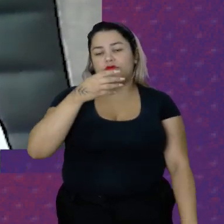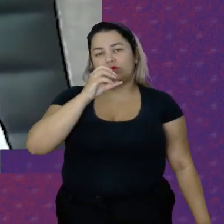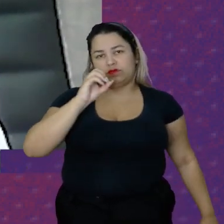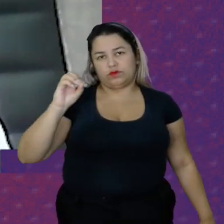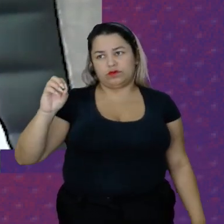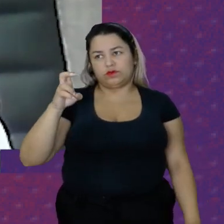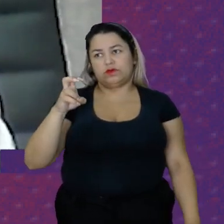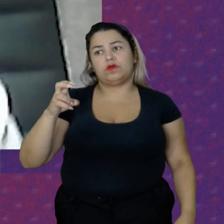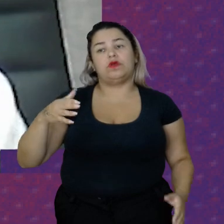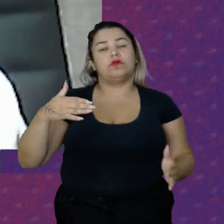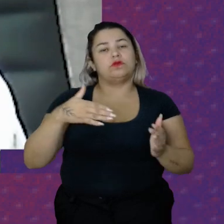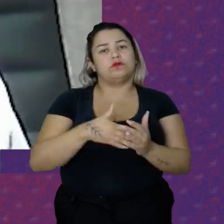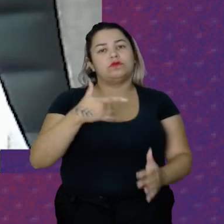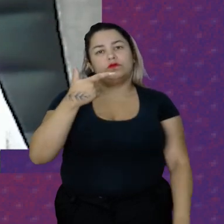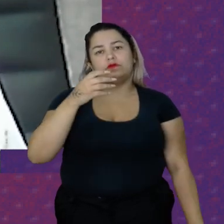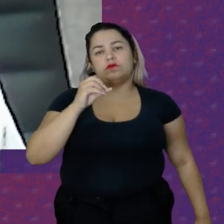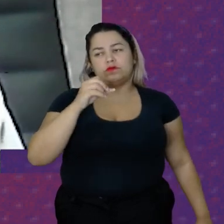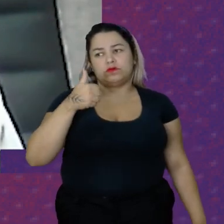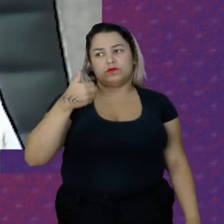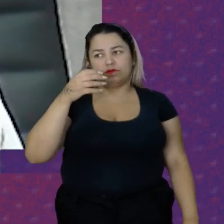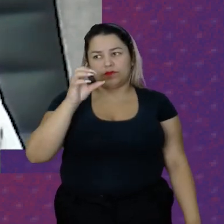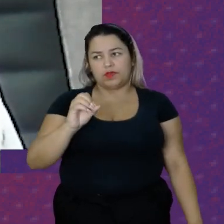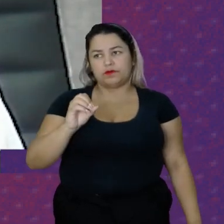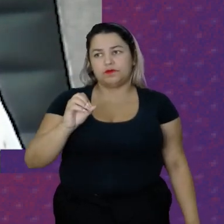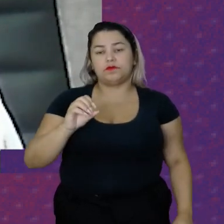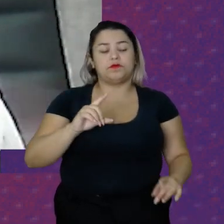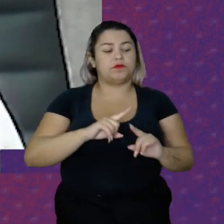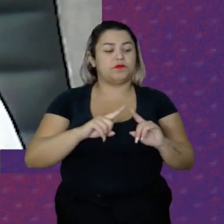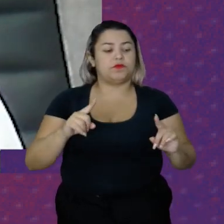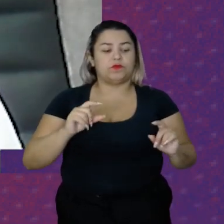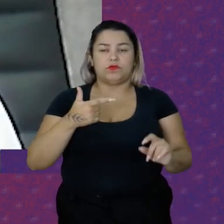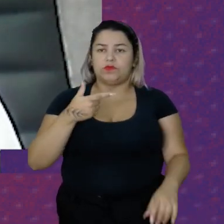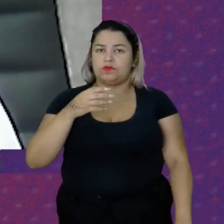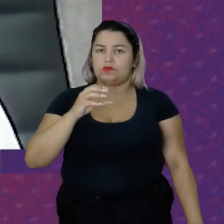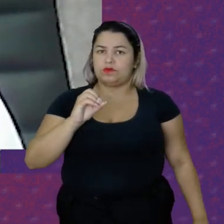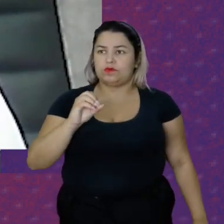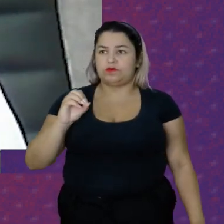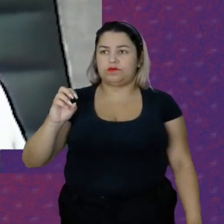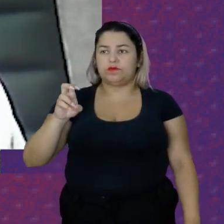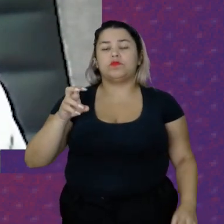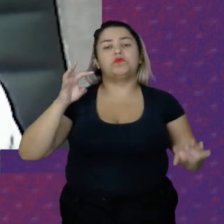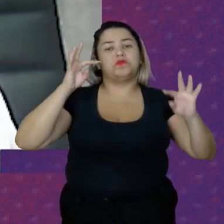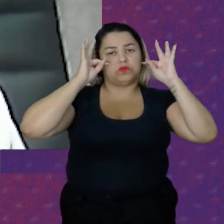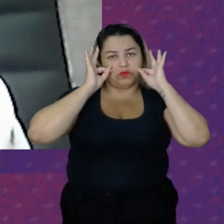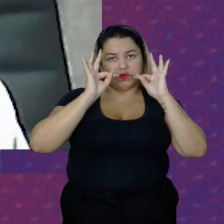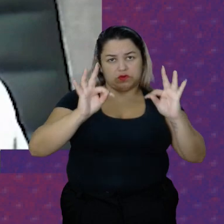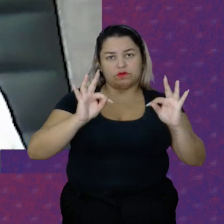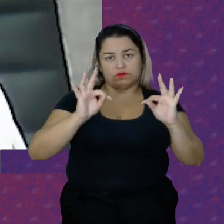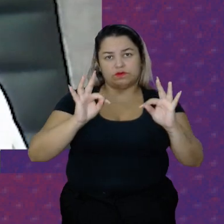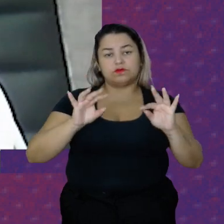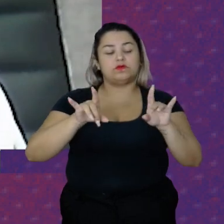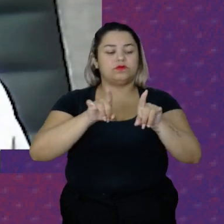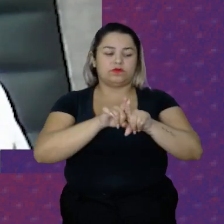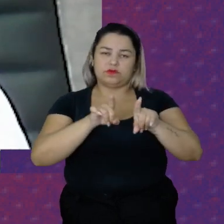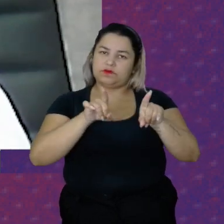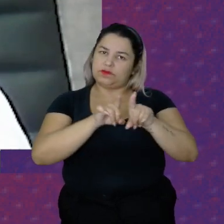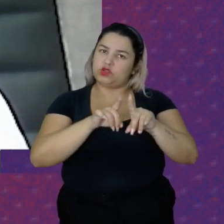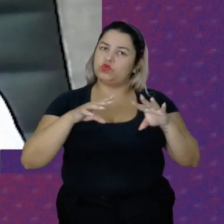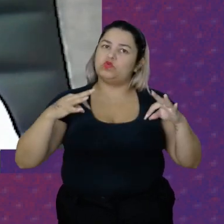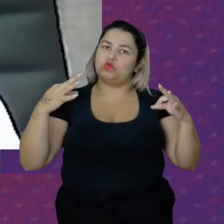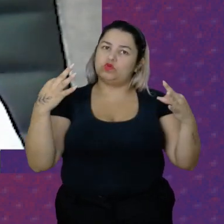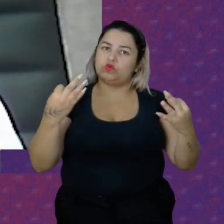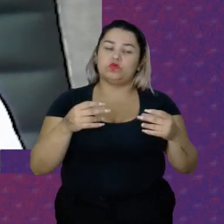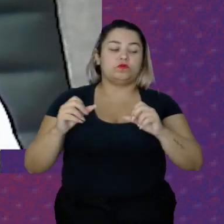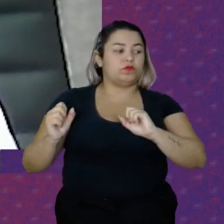começaram desde 2003, tá? Mas a partir de 2005, que eu posso testemunhar, mas também tudo que pode